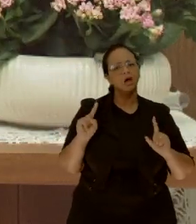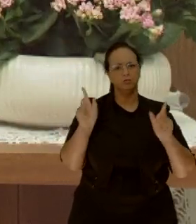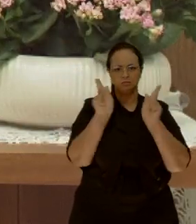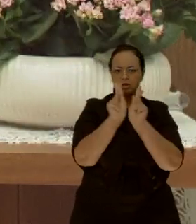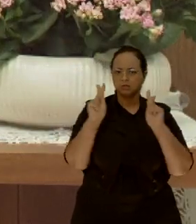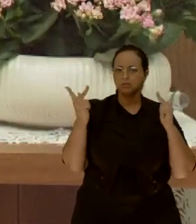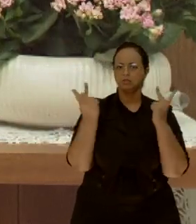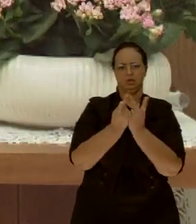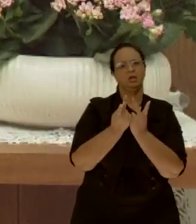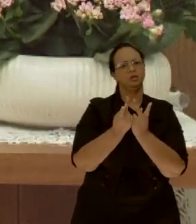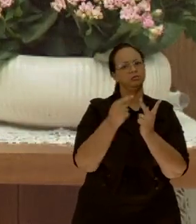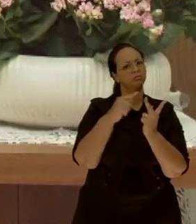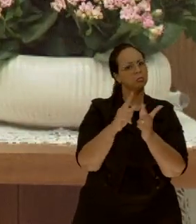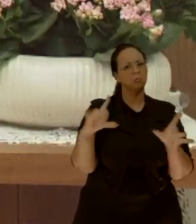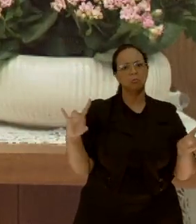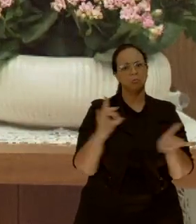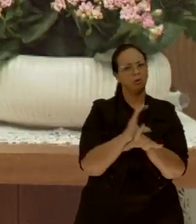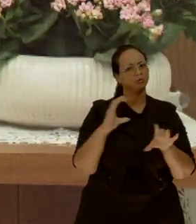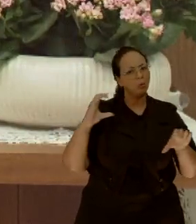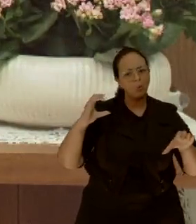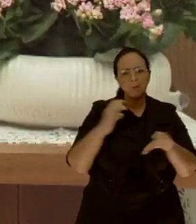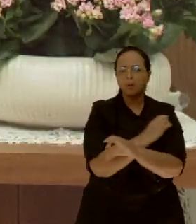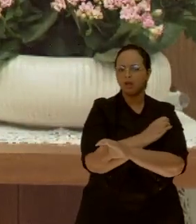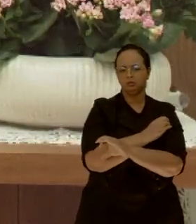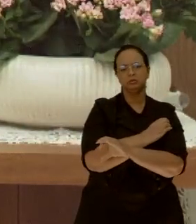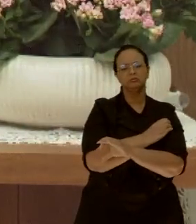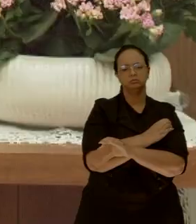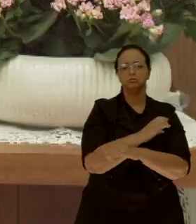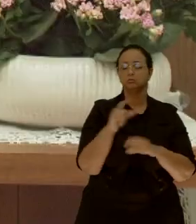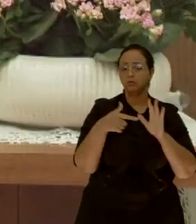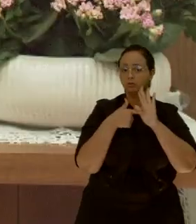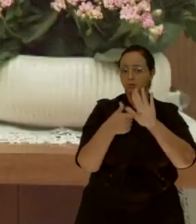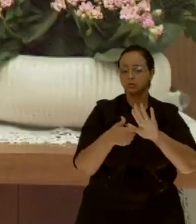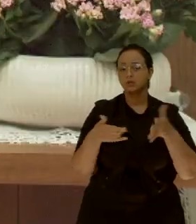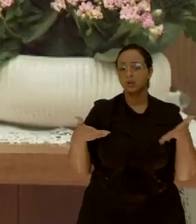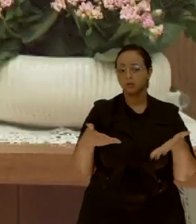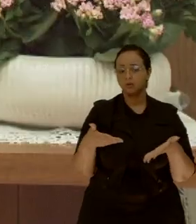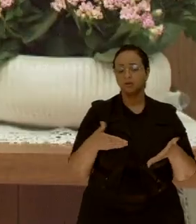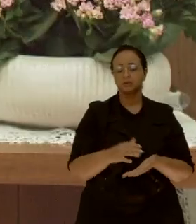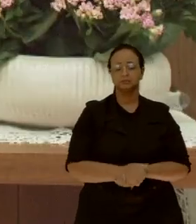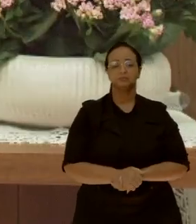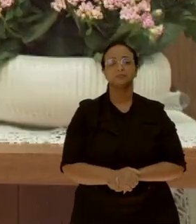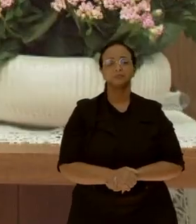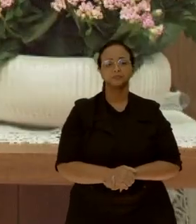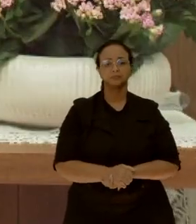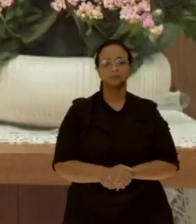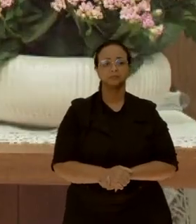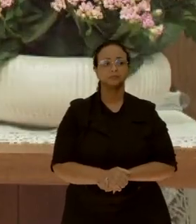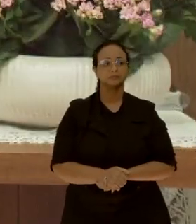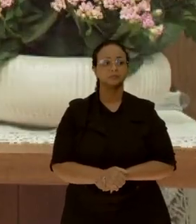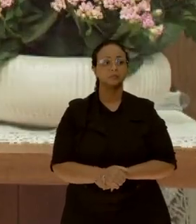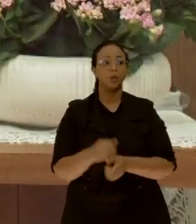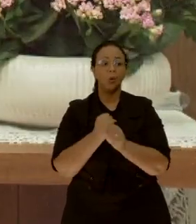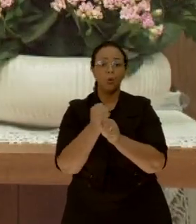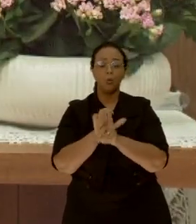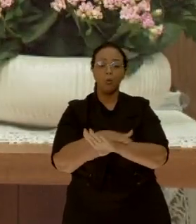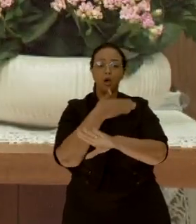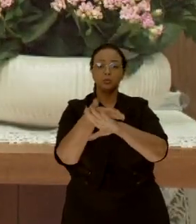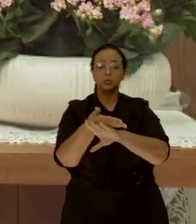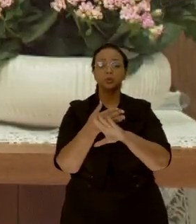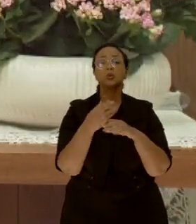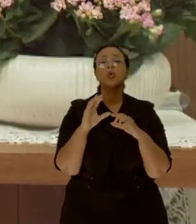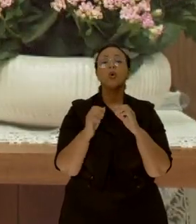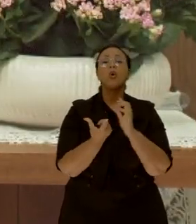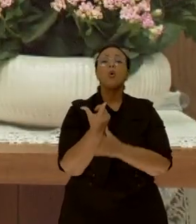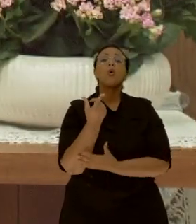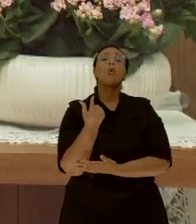funciona desse jeito. Eu vou mostrar agora aos irmãos. Bom, isso aqui daqui o ano inteiro. Sabe quanto